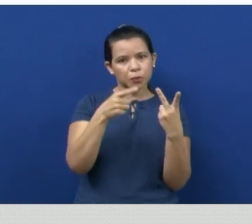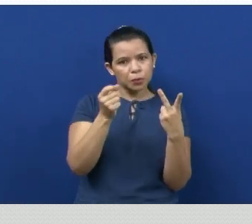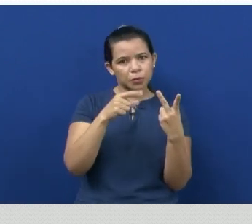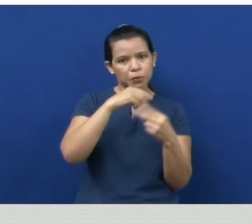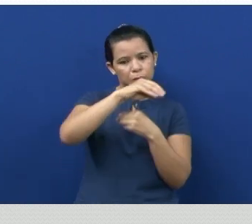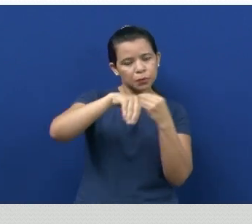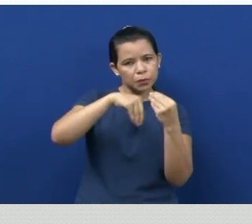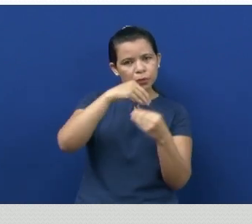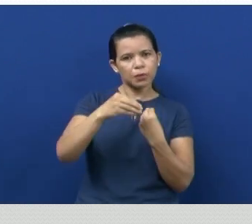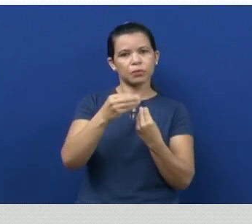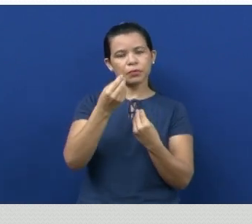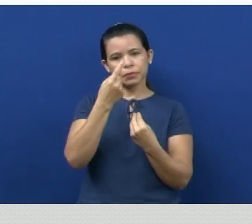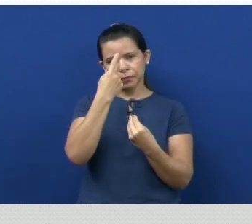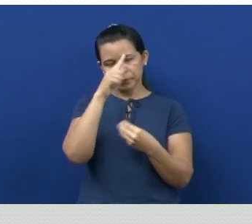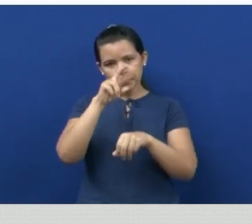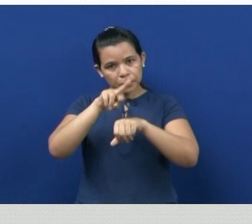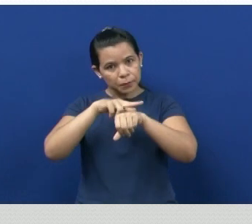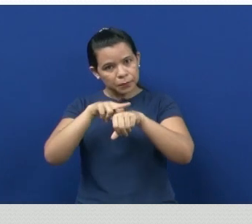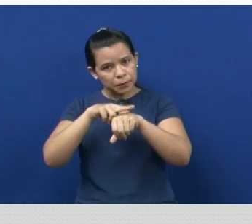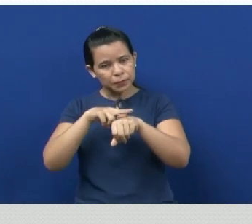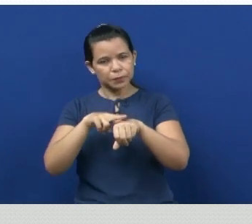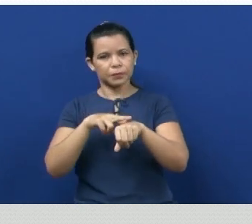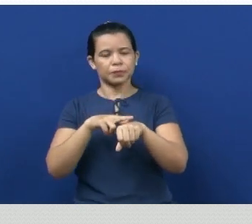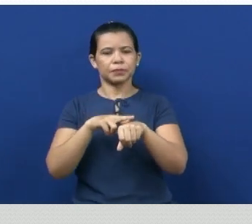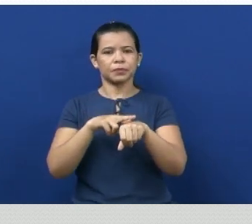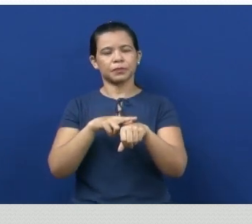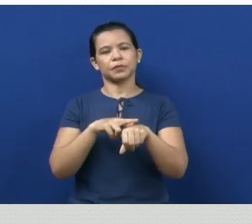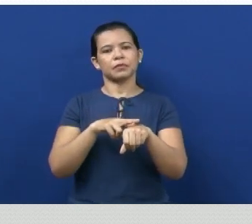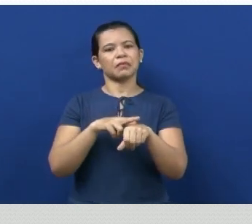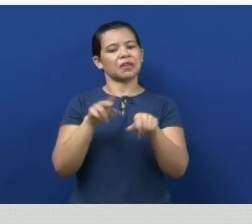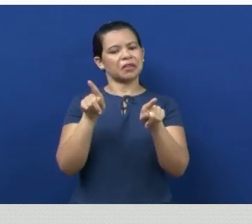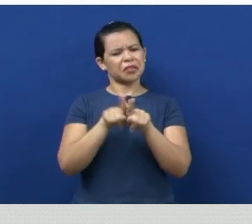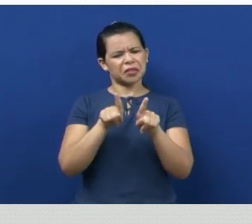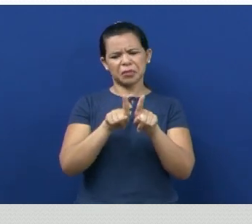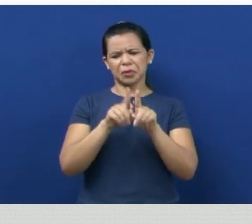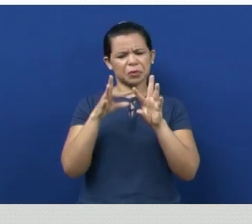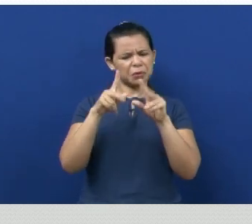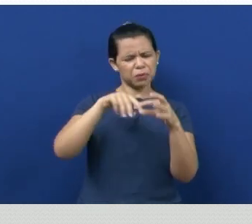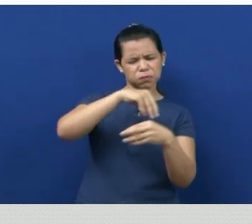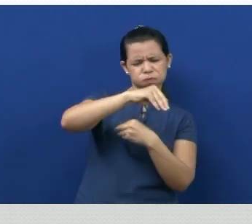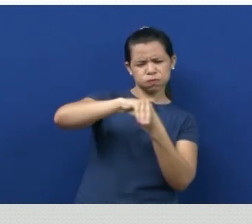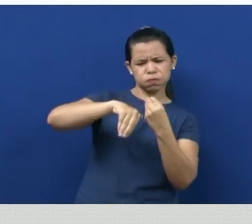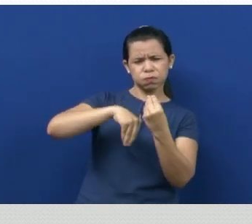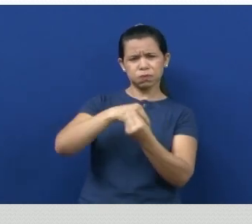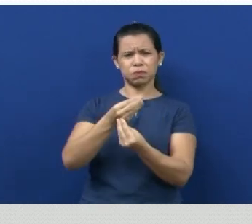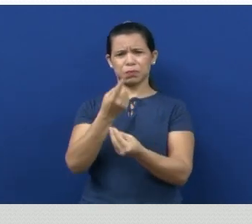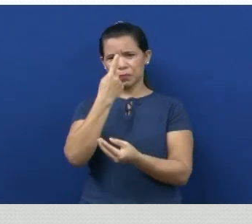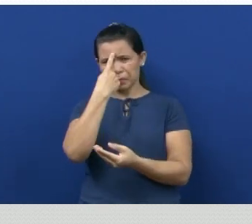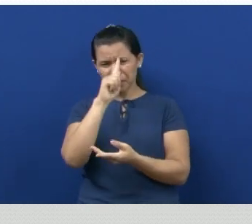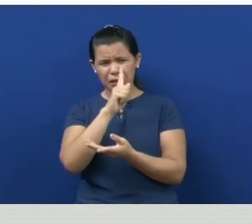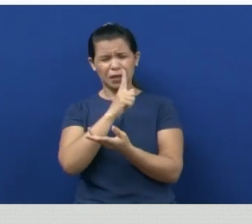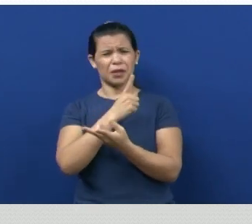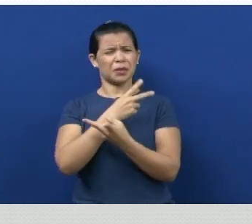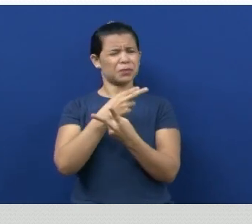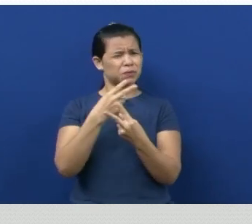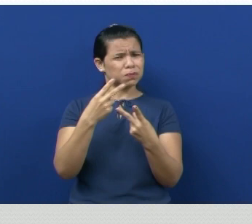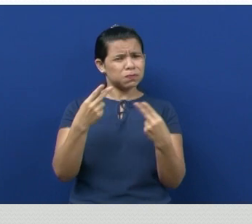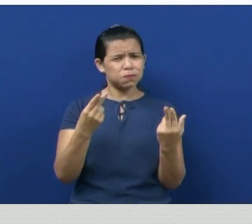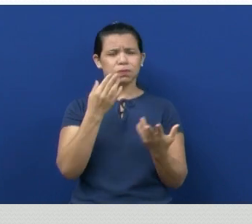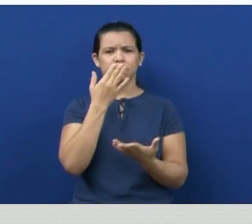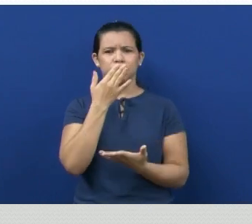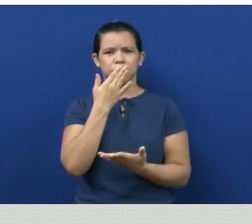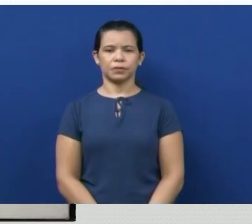e criar o roxo. E a partir delas, uma infinidade de outras cores, como vocês podem ver no nosso